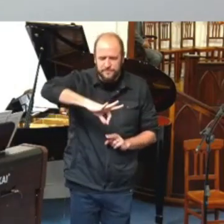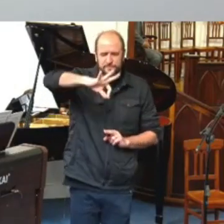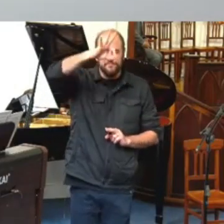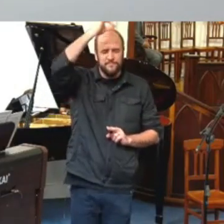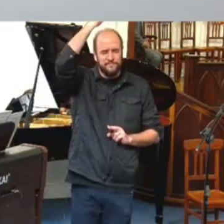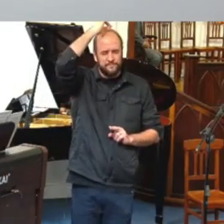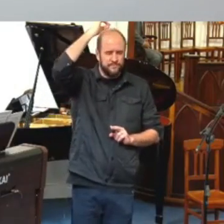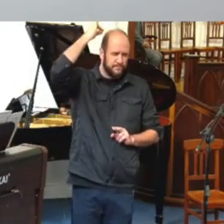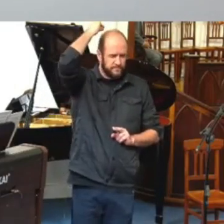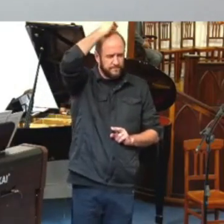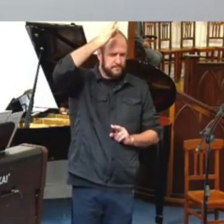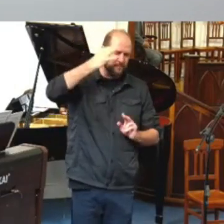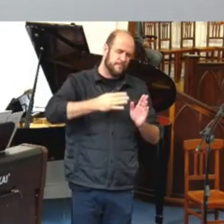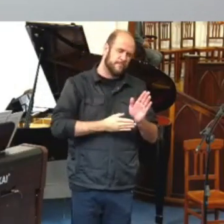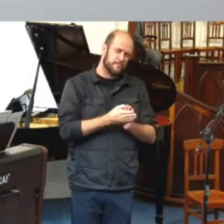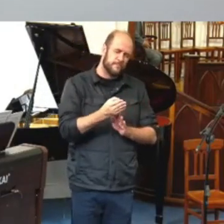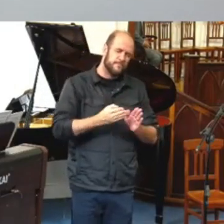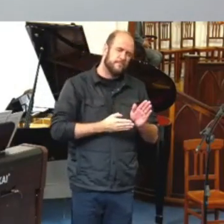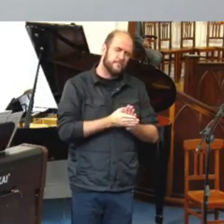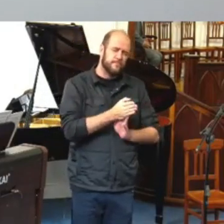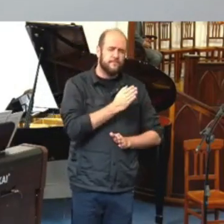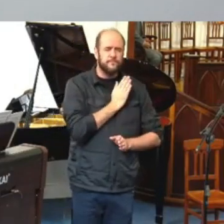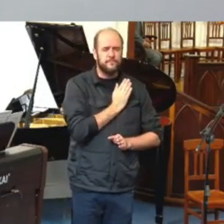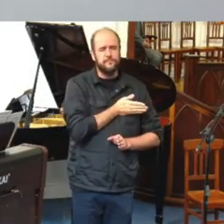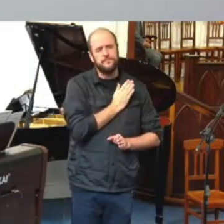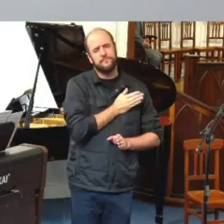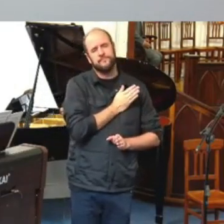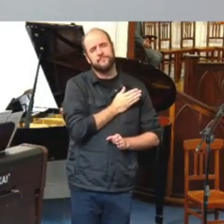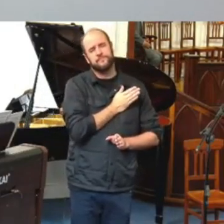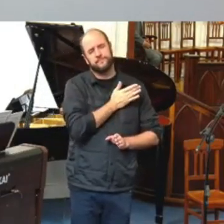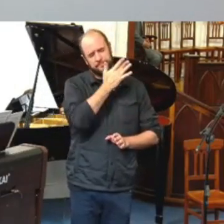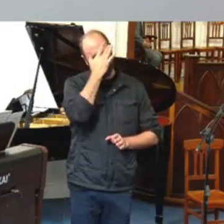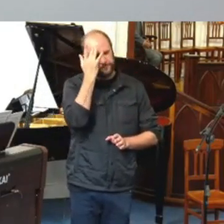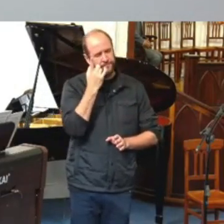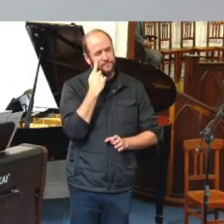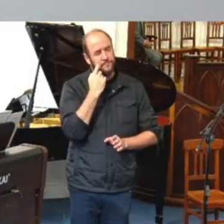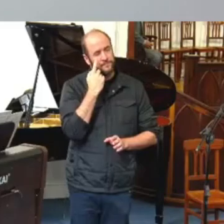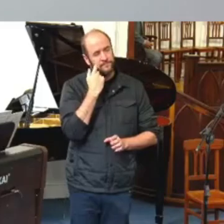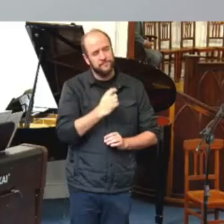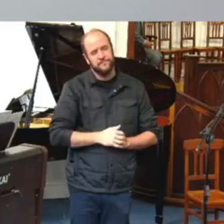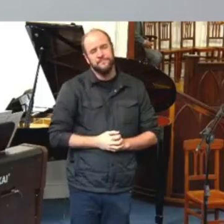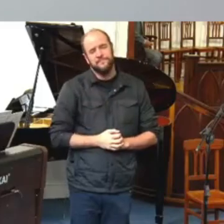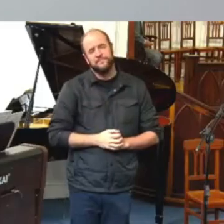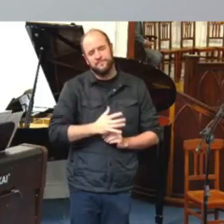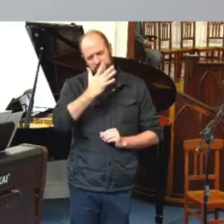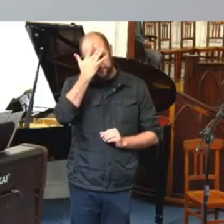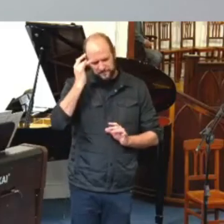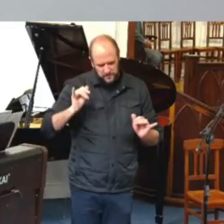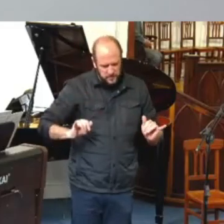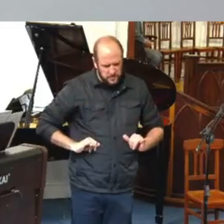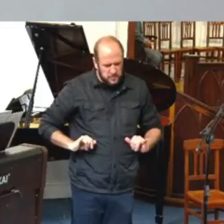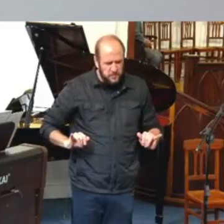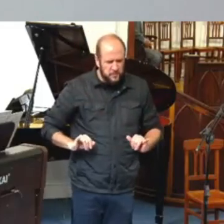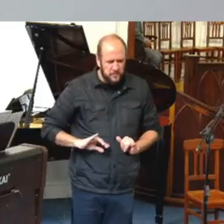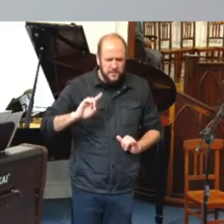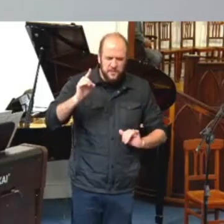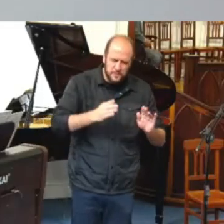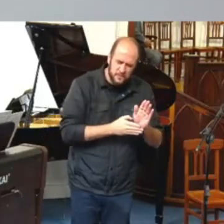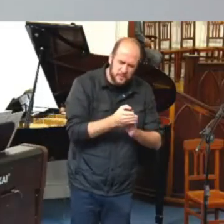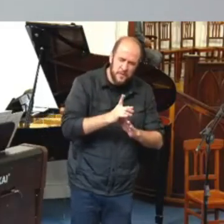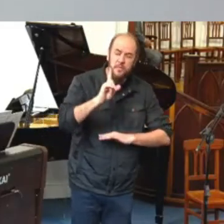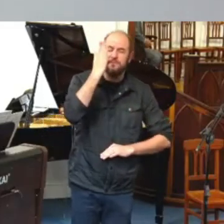Espírito consolando o coração desses que choram, daqueles que sofrem. O Senhor sabe quais são os